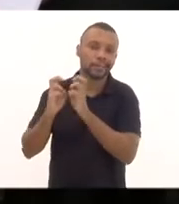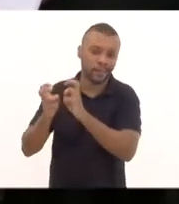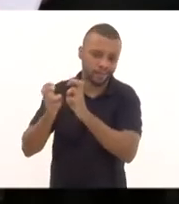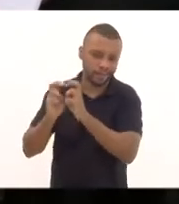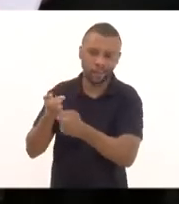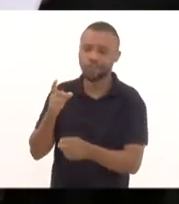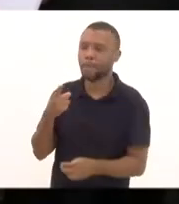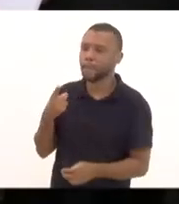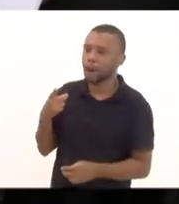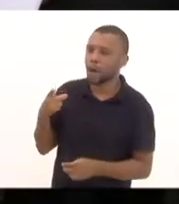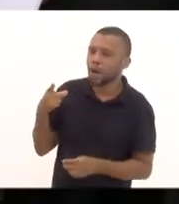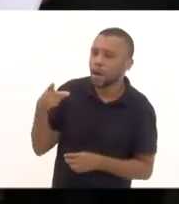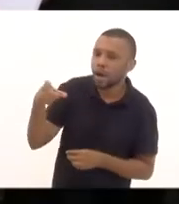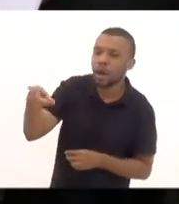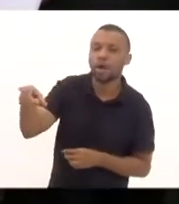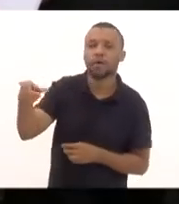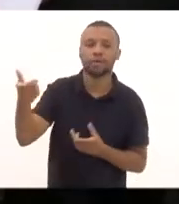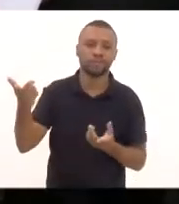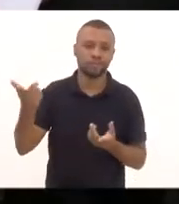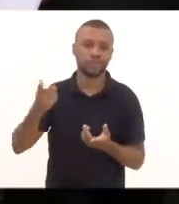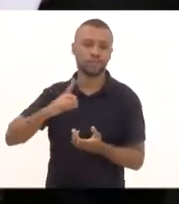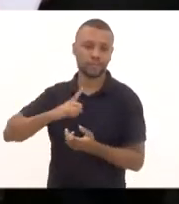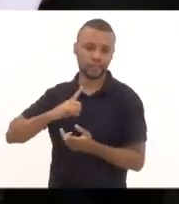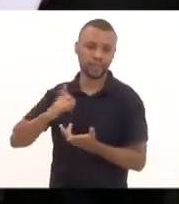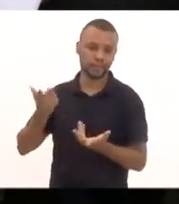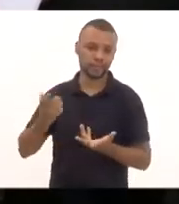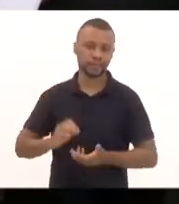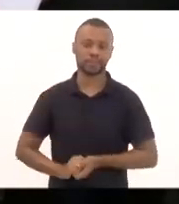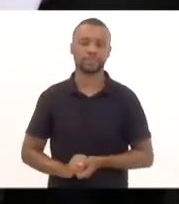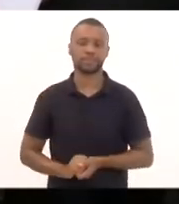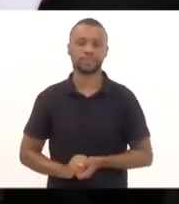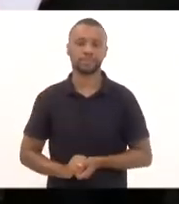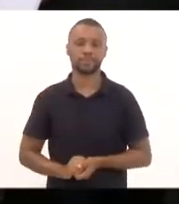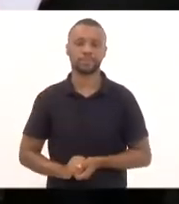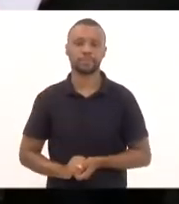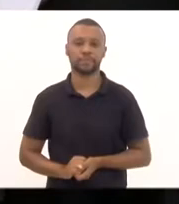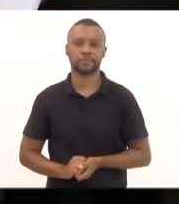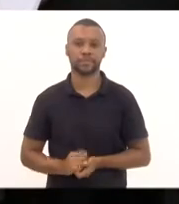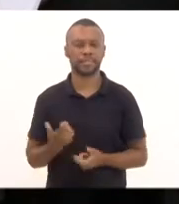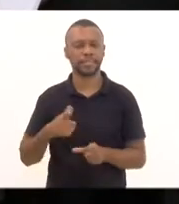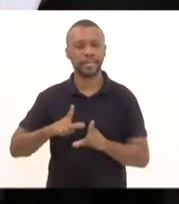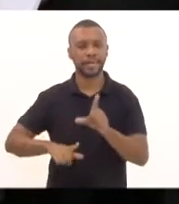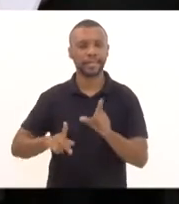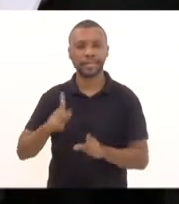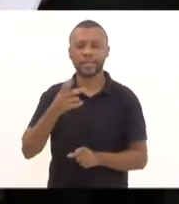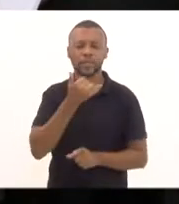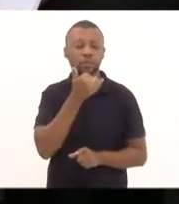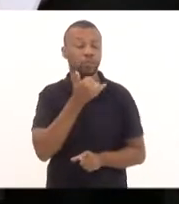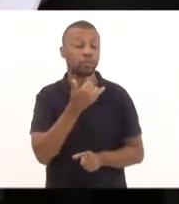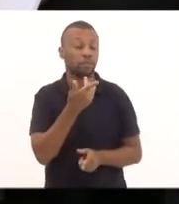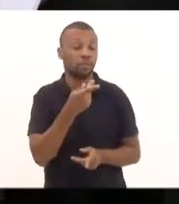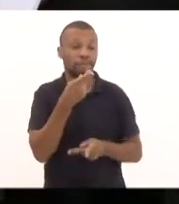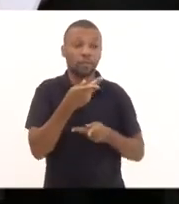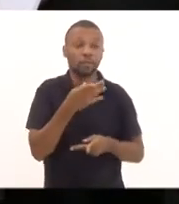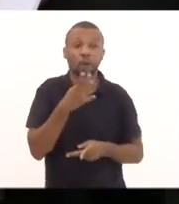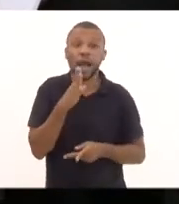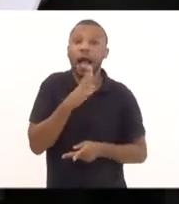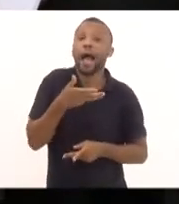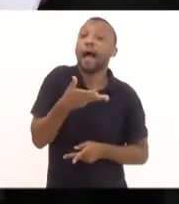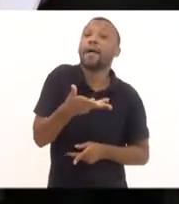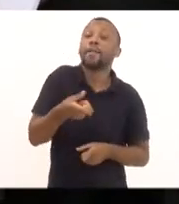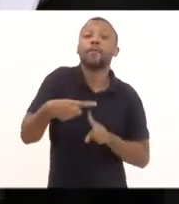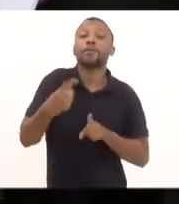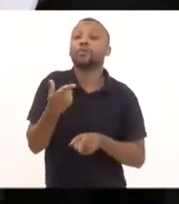viagens né e na letra eu tô falando muito rápido por causa também tô com